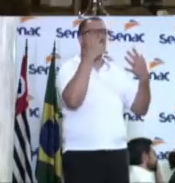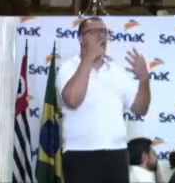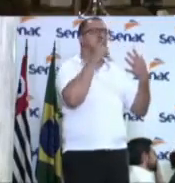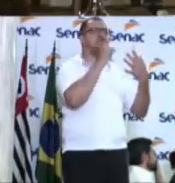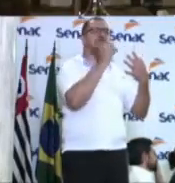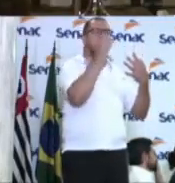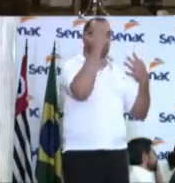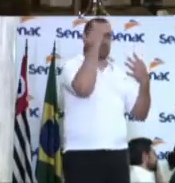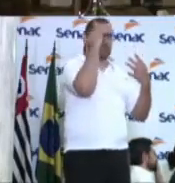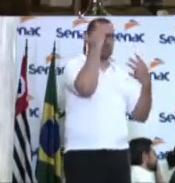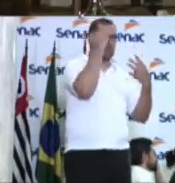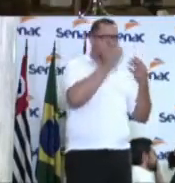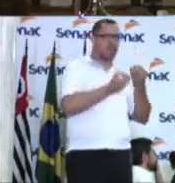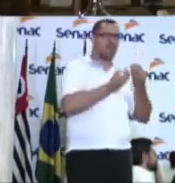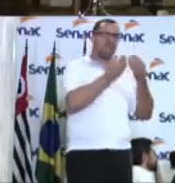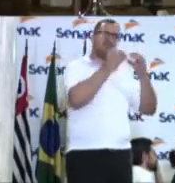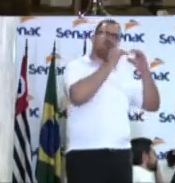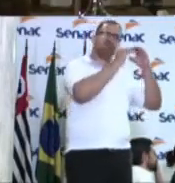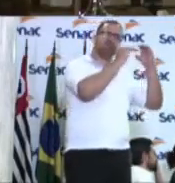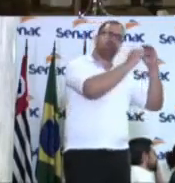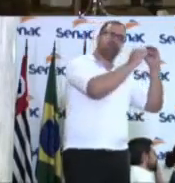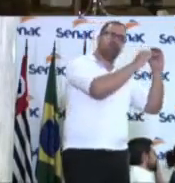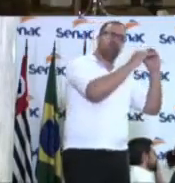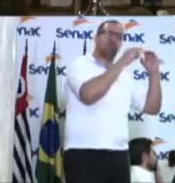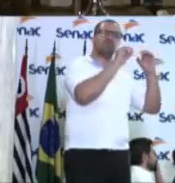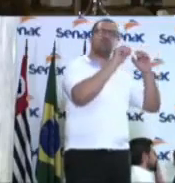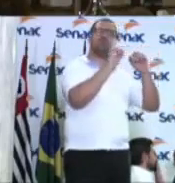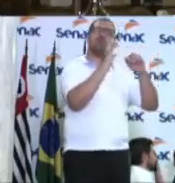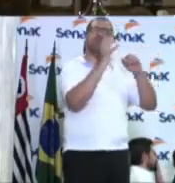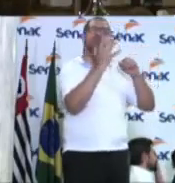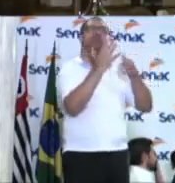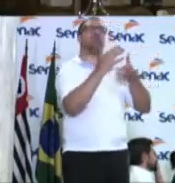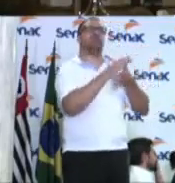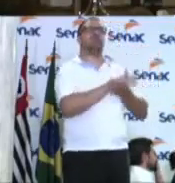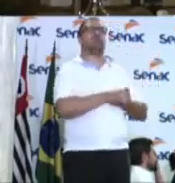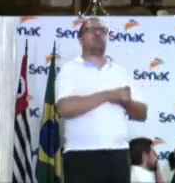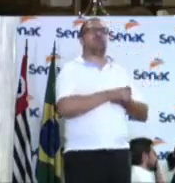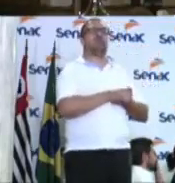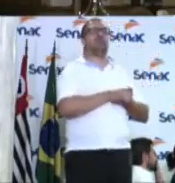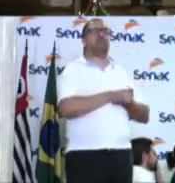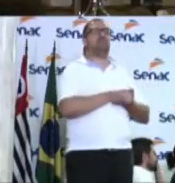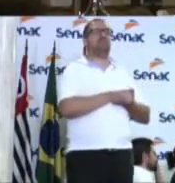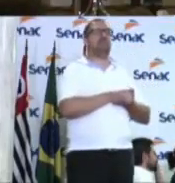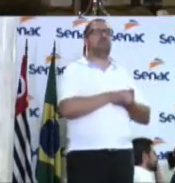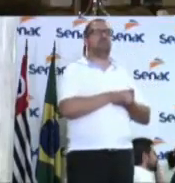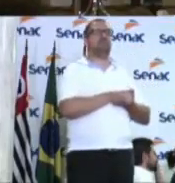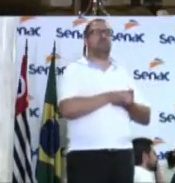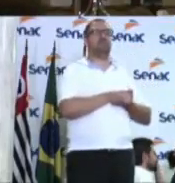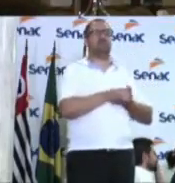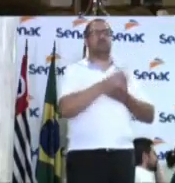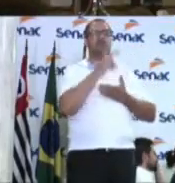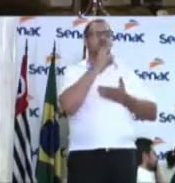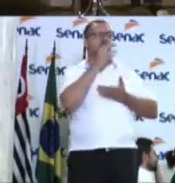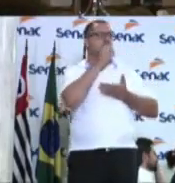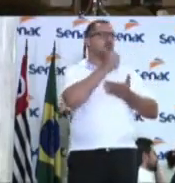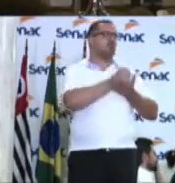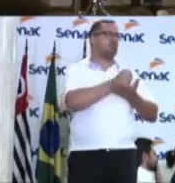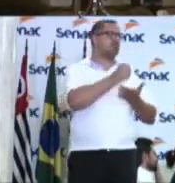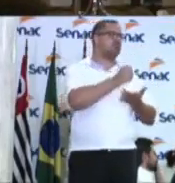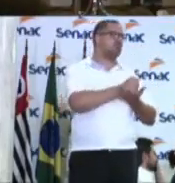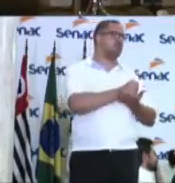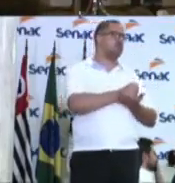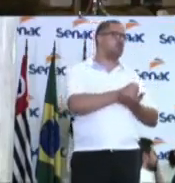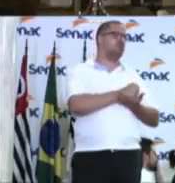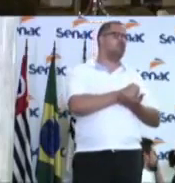esse propósito dessa marca está sendo passado pelo conteúdo. Então, eu acho que marcas mais bem resolvidas, assim,